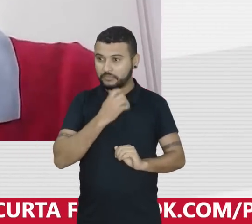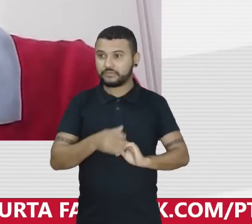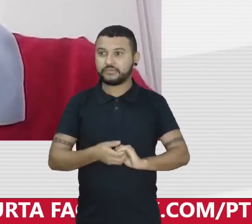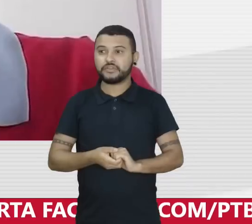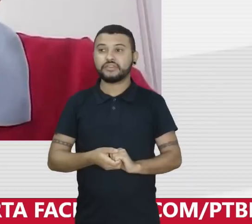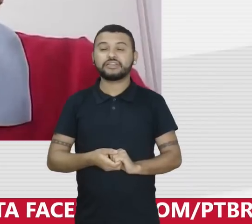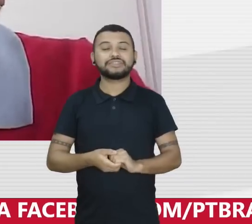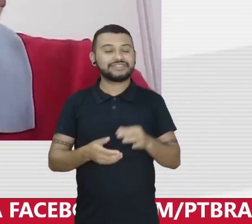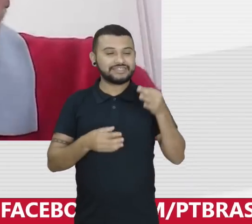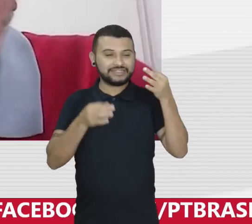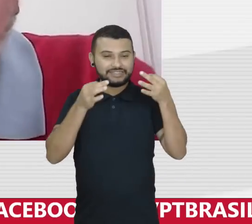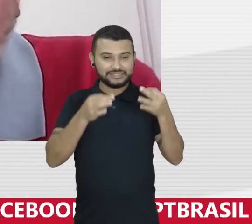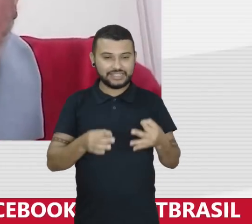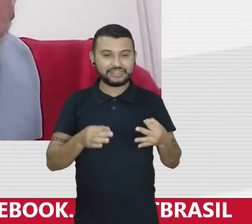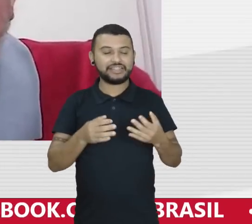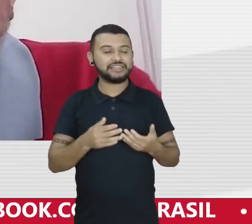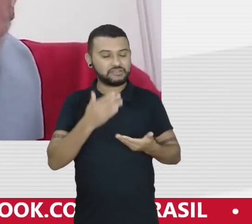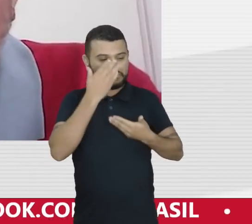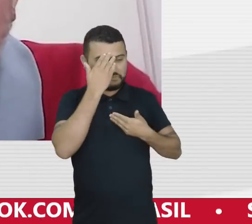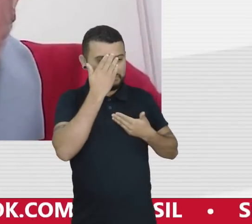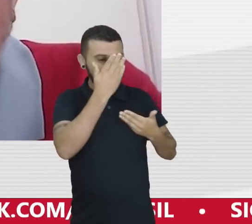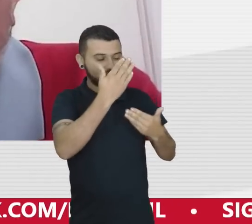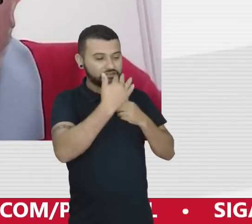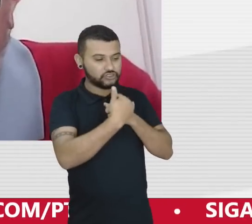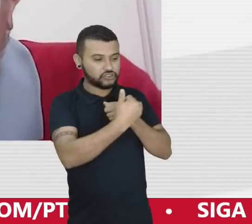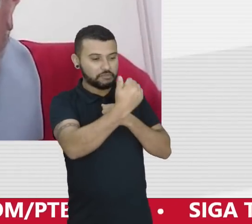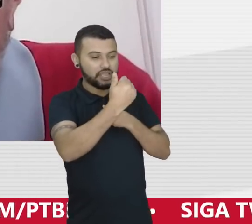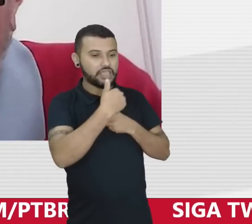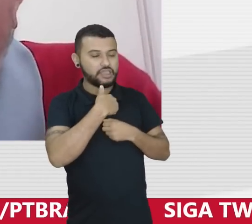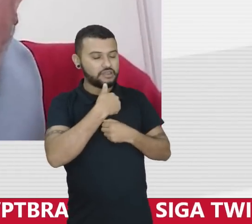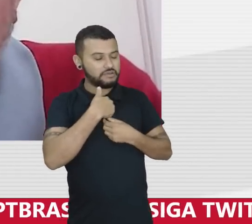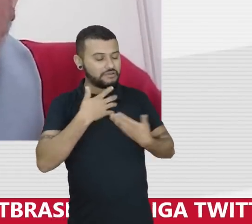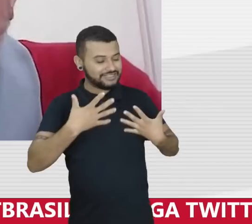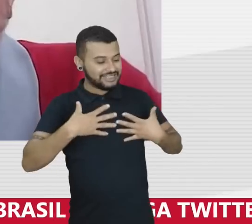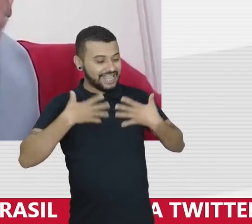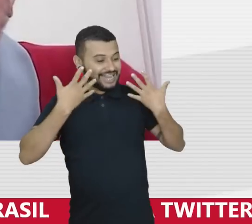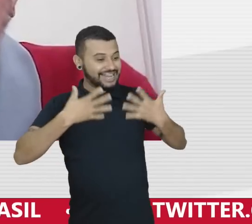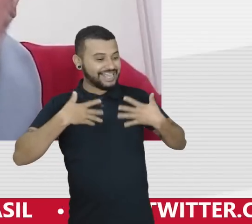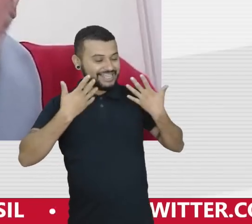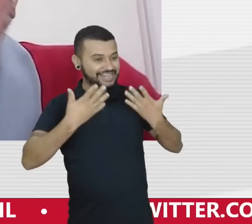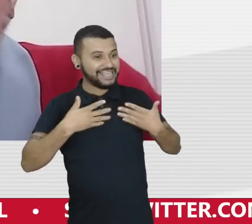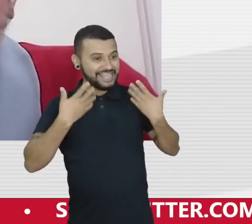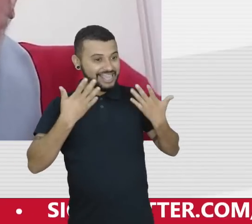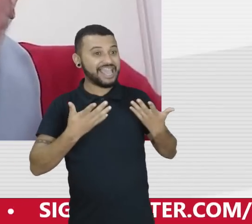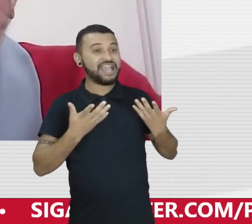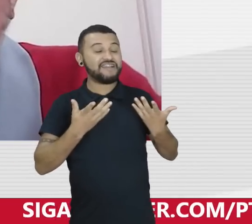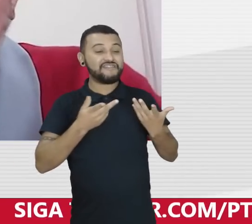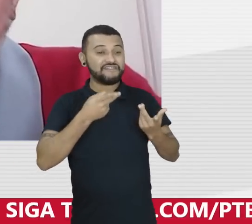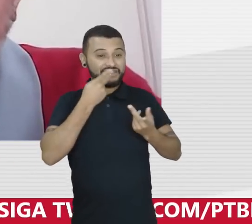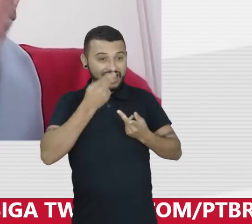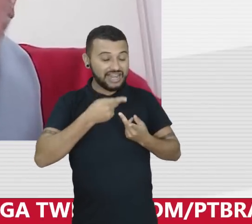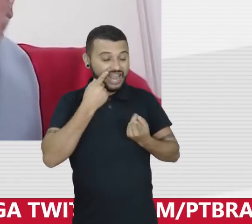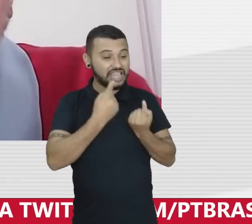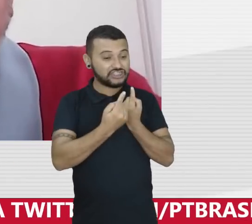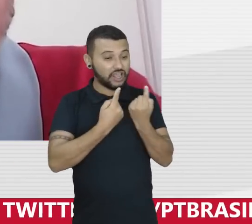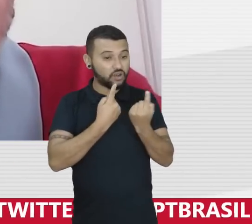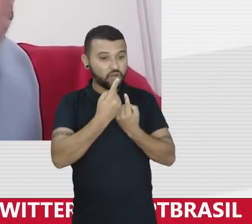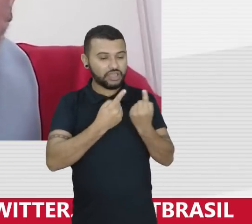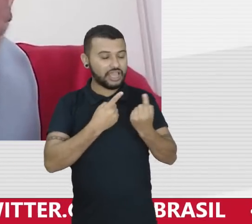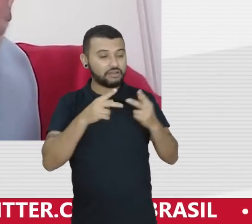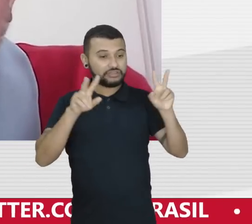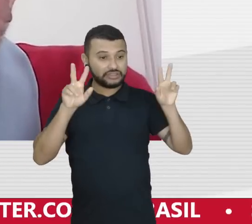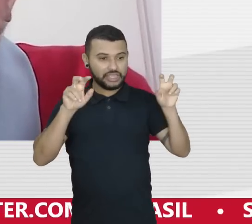Com certeza, Paulo. Obrigado aí pelo convite. É uma alegria dialogar com você sobre qualquer assunto e sobre